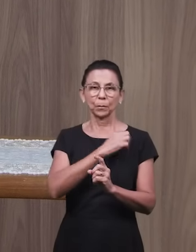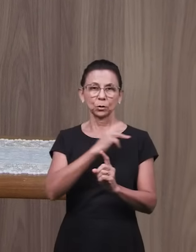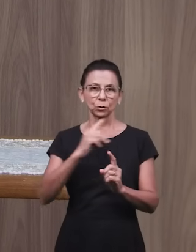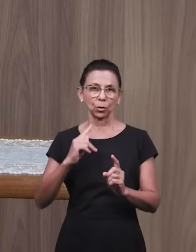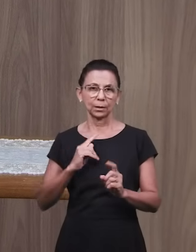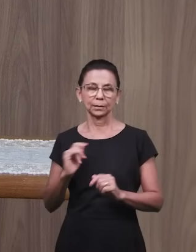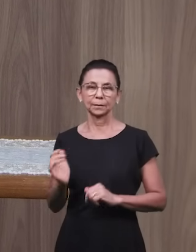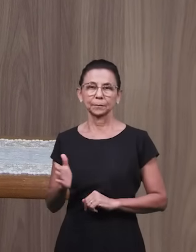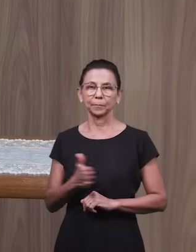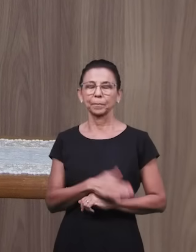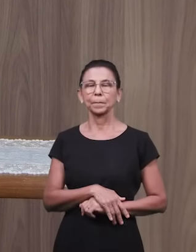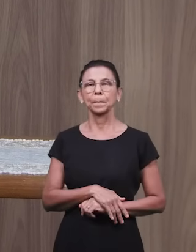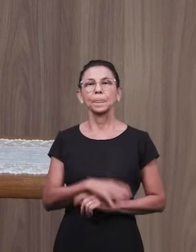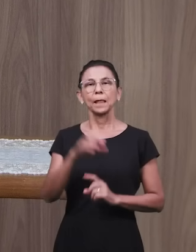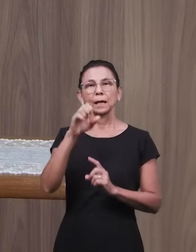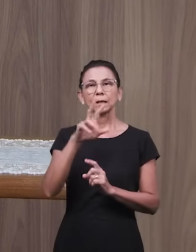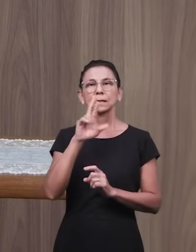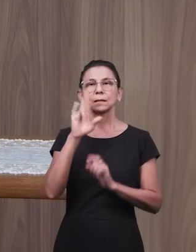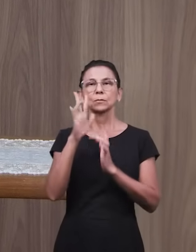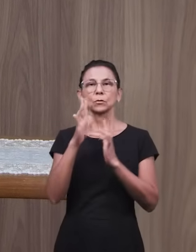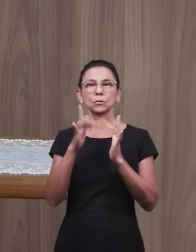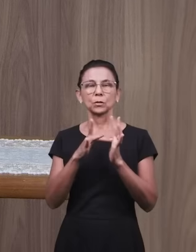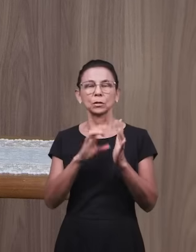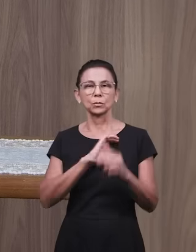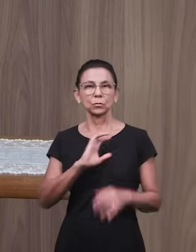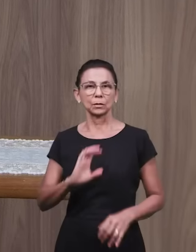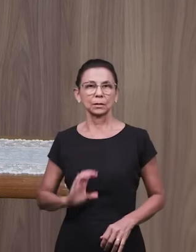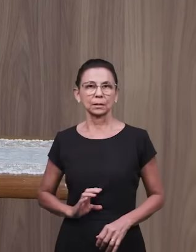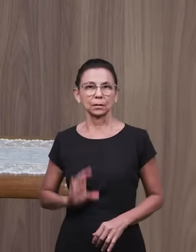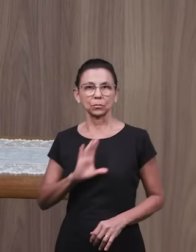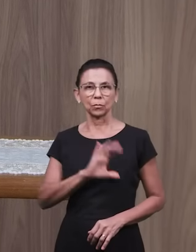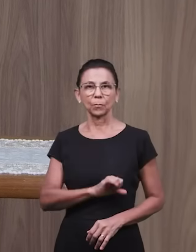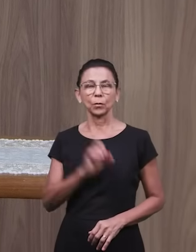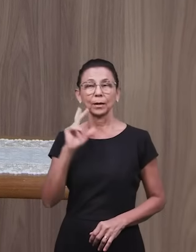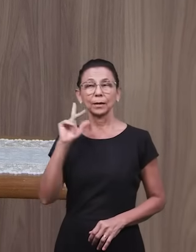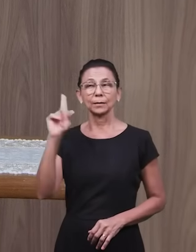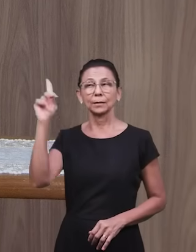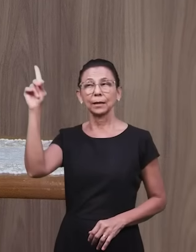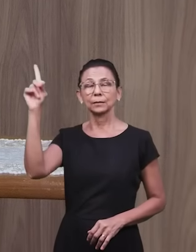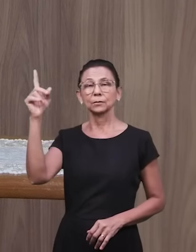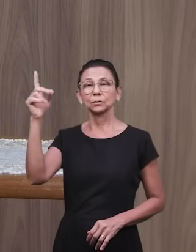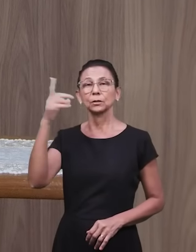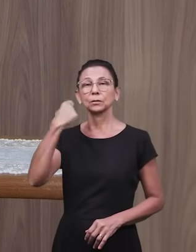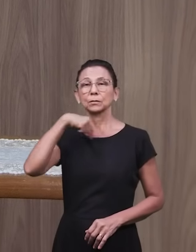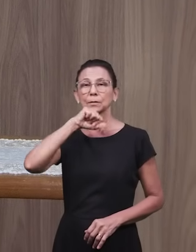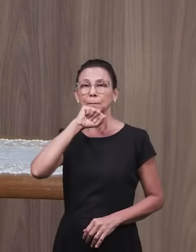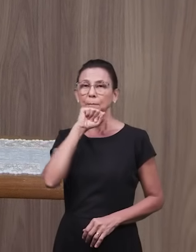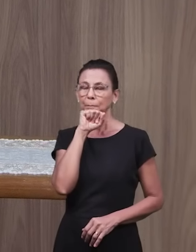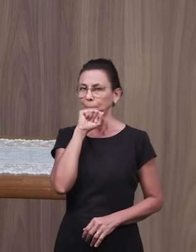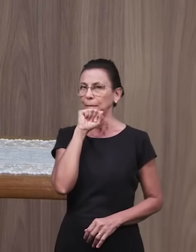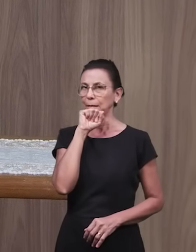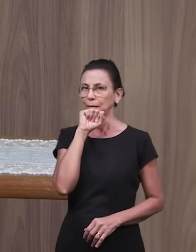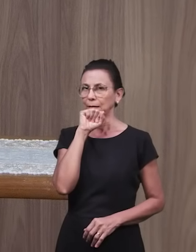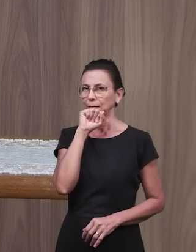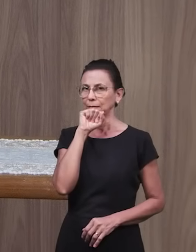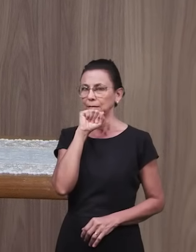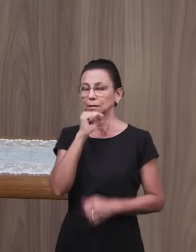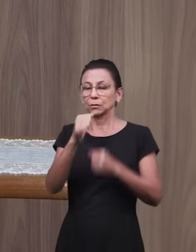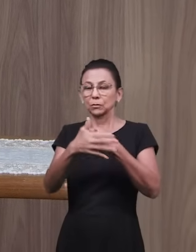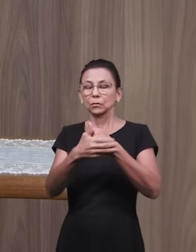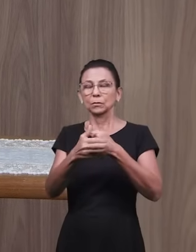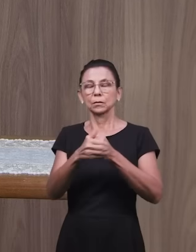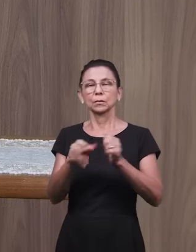Senhor e Salvador Jesus Cristo, o grande, eterno, infinito amor de Deus, o nosso Pai, as santas e